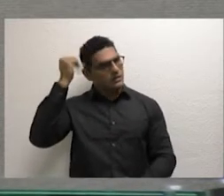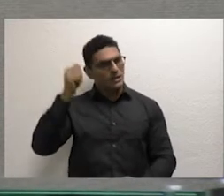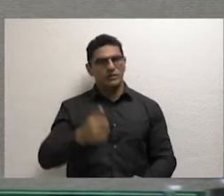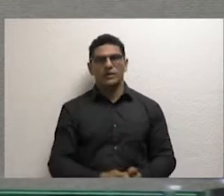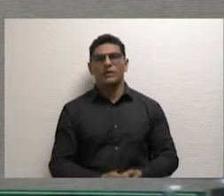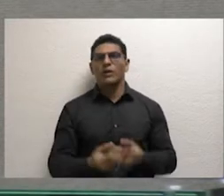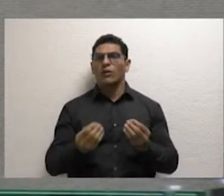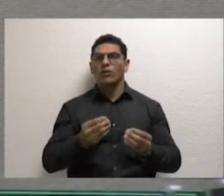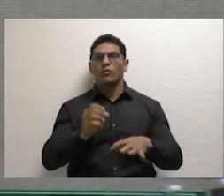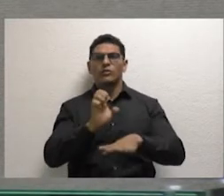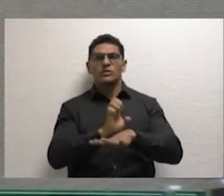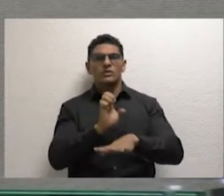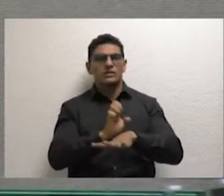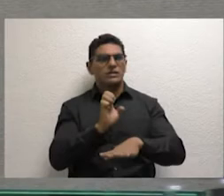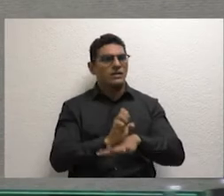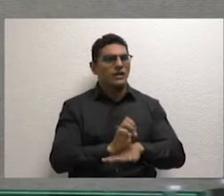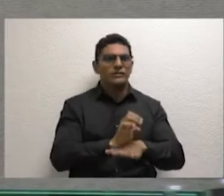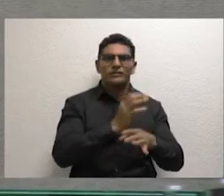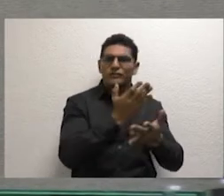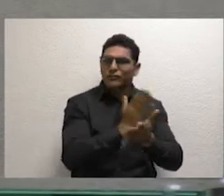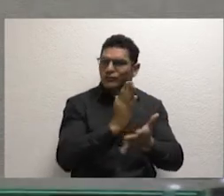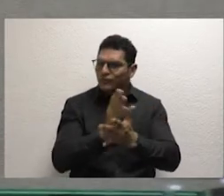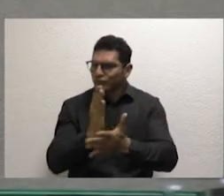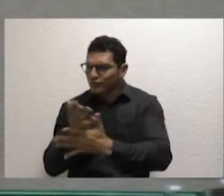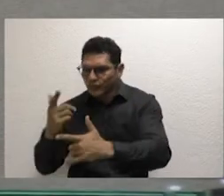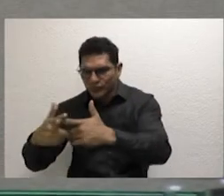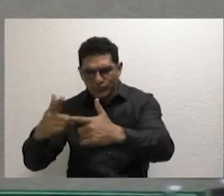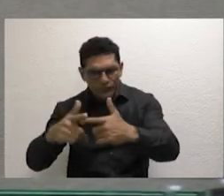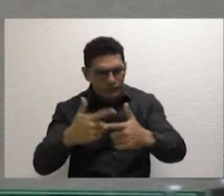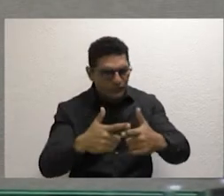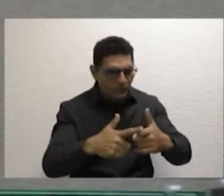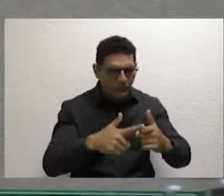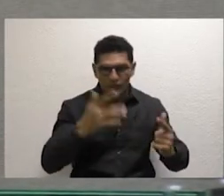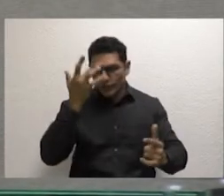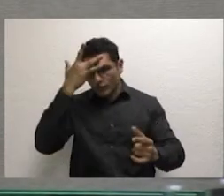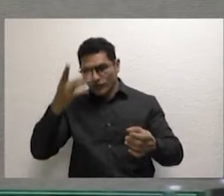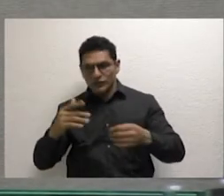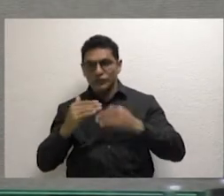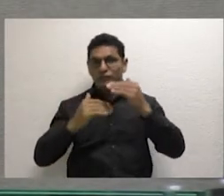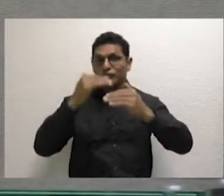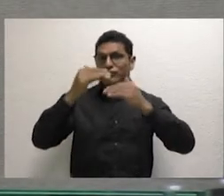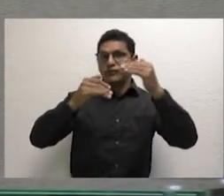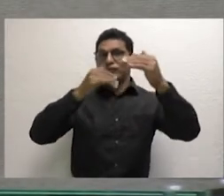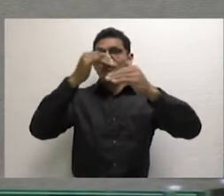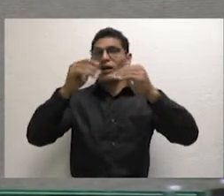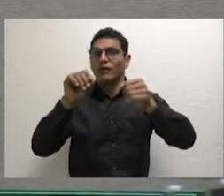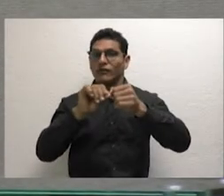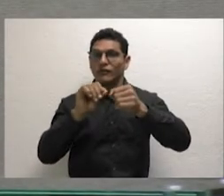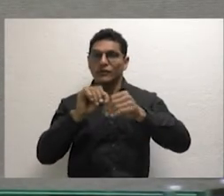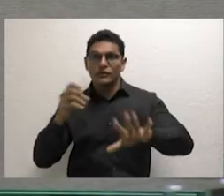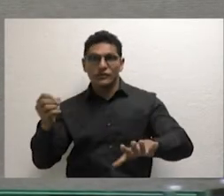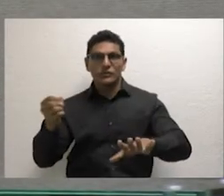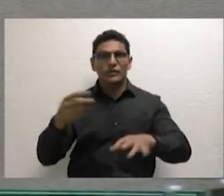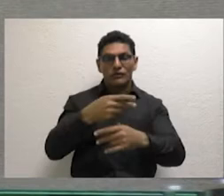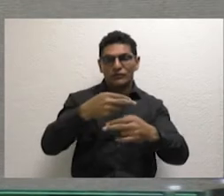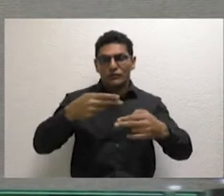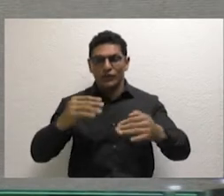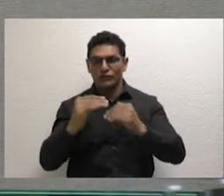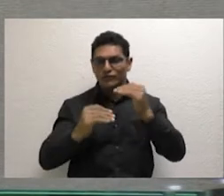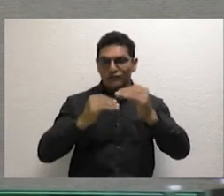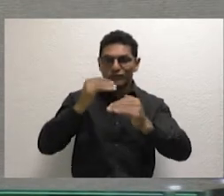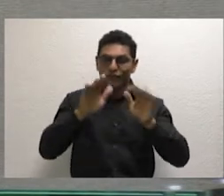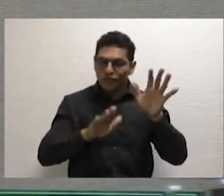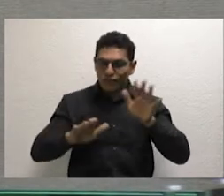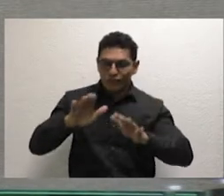o estrado foi destruído nos últimos quatro anos e que não é muito fácil reconstruir só com muito trabalho então é isso que a gente tem cobrado do